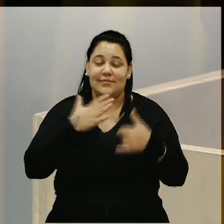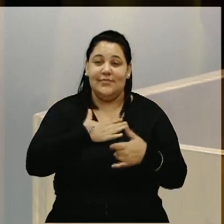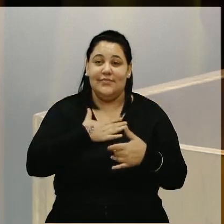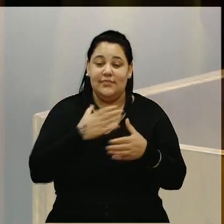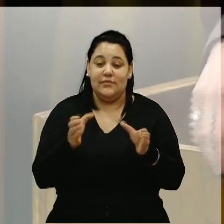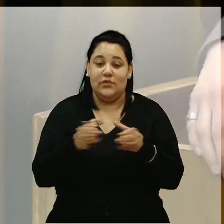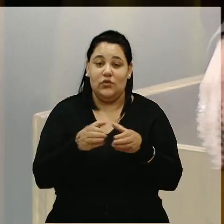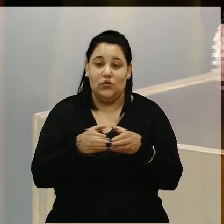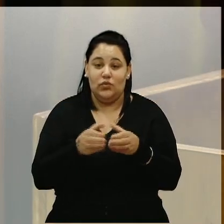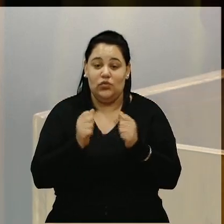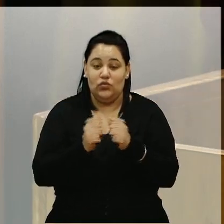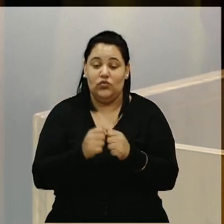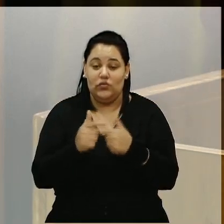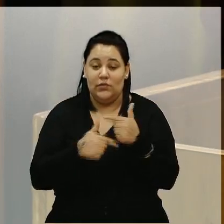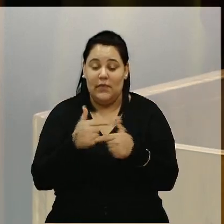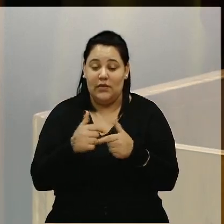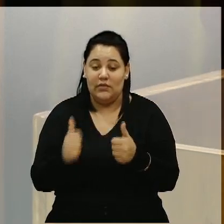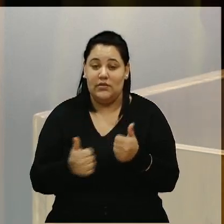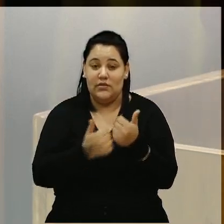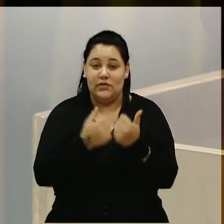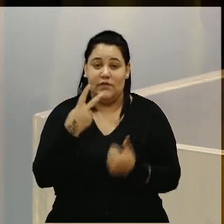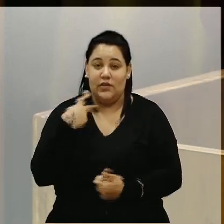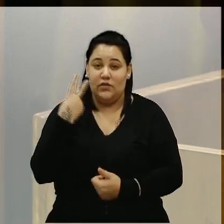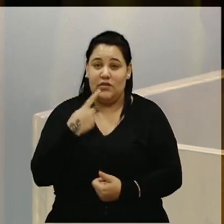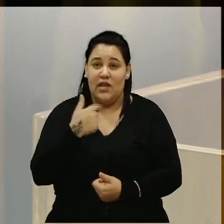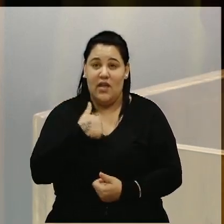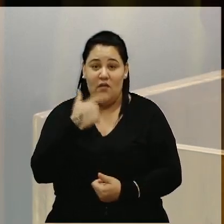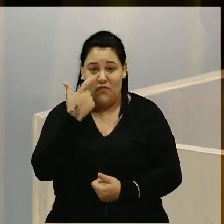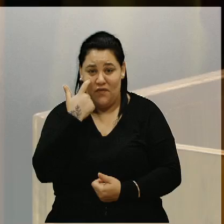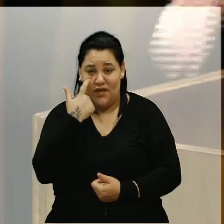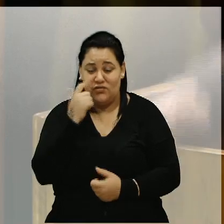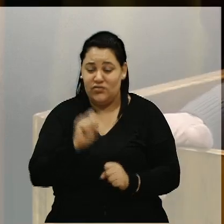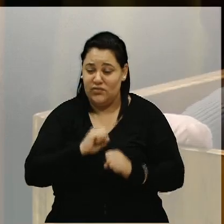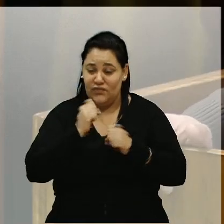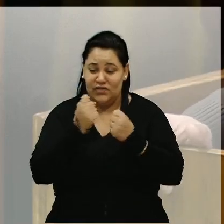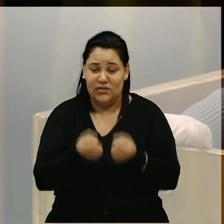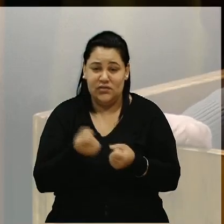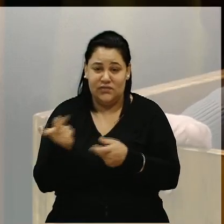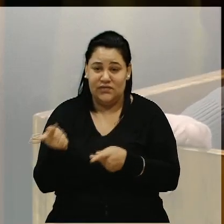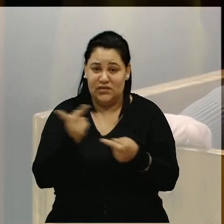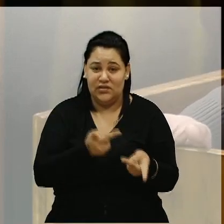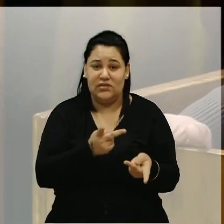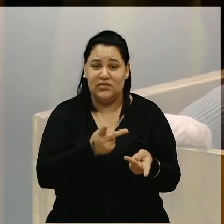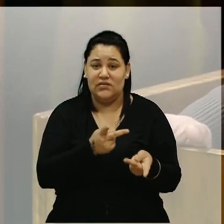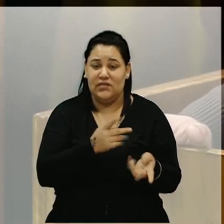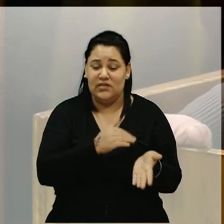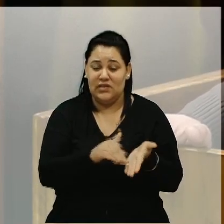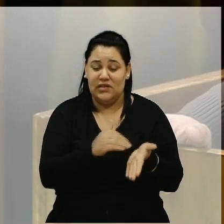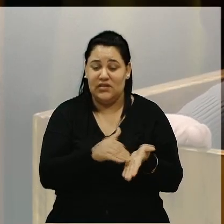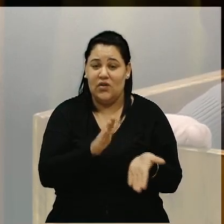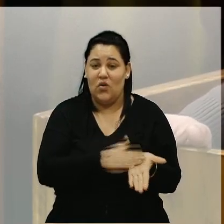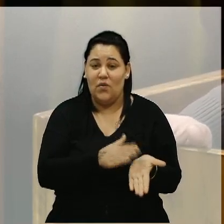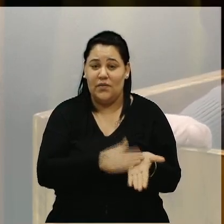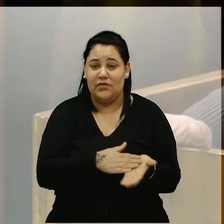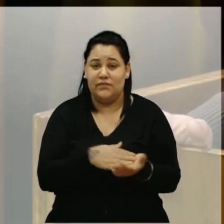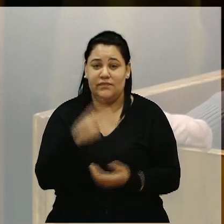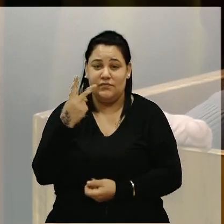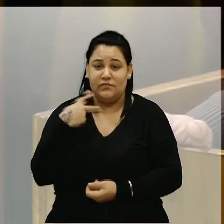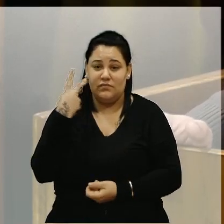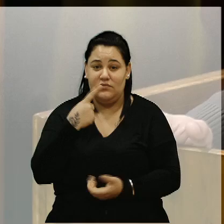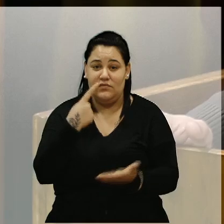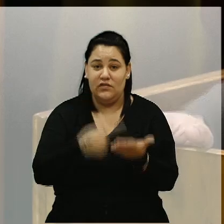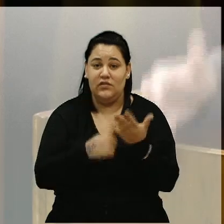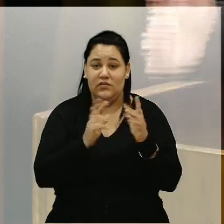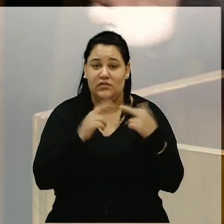assessorias, os demais vereadores que eu vejo estão nos corredores correndo atrás, indo nas secretarias cobrando. vereadores que agendam